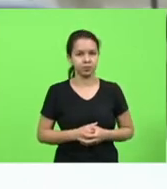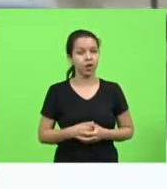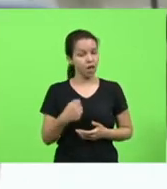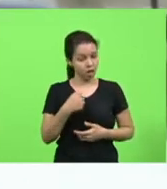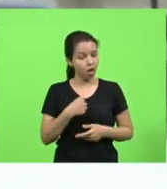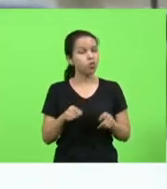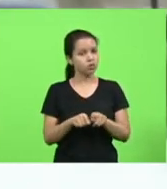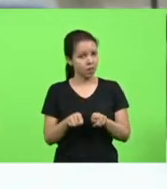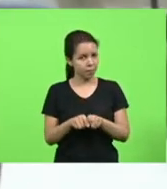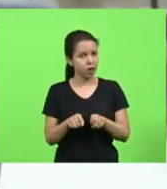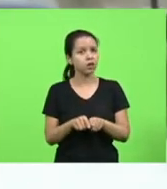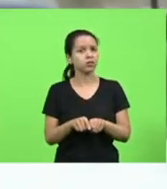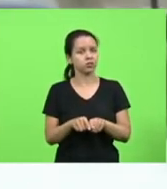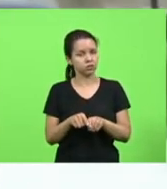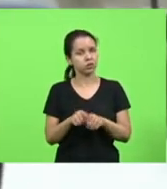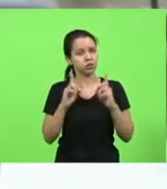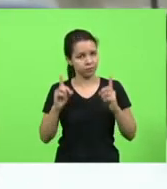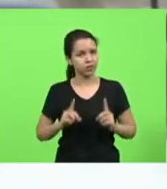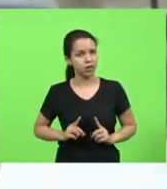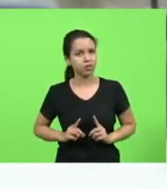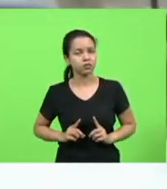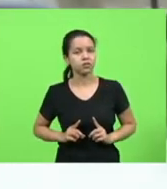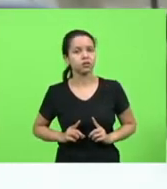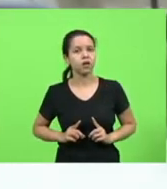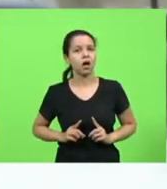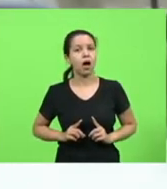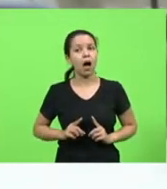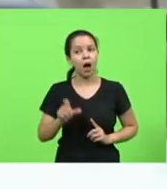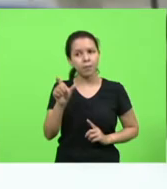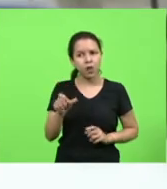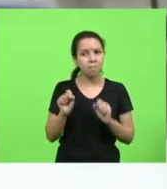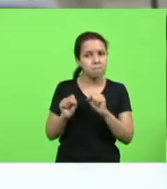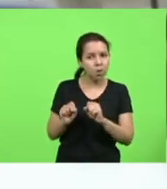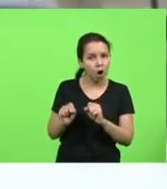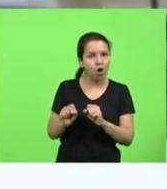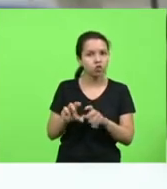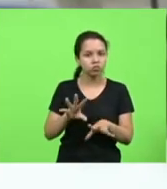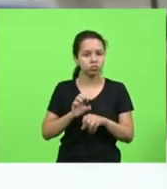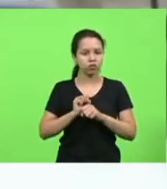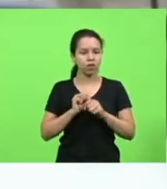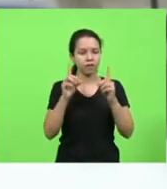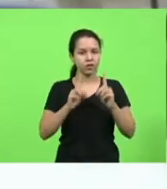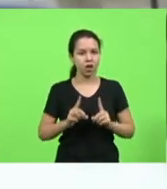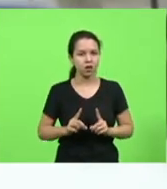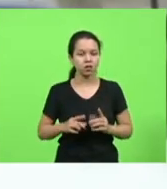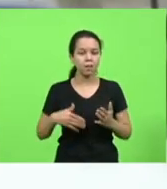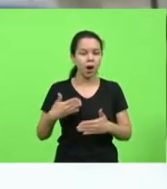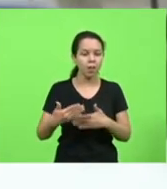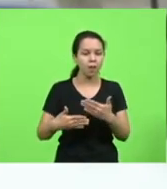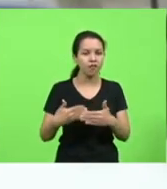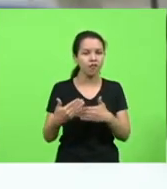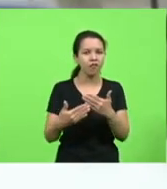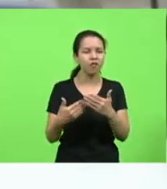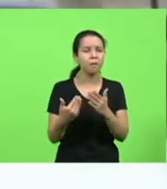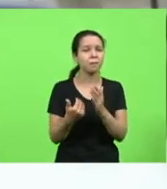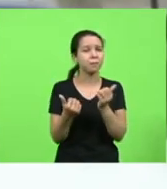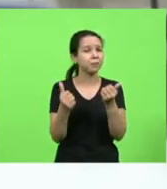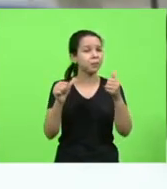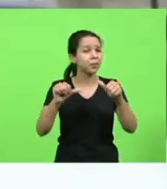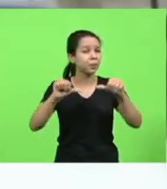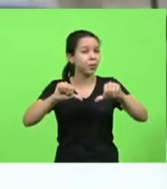podem ter a deficiência e daí com o tempo ela vai se agravando, nós tomamos remédios que afetam a nossa